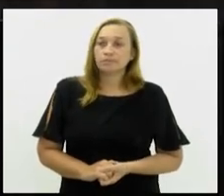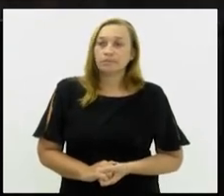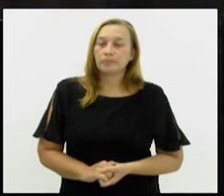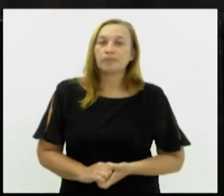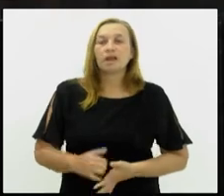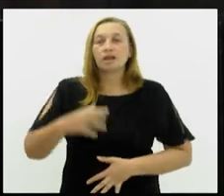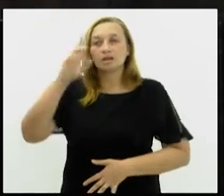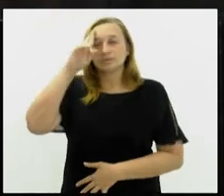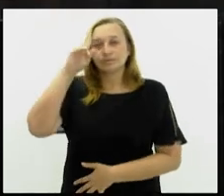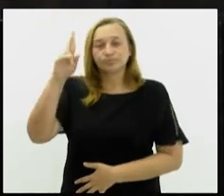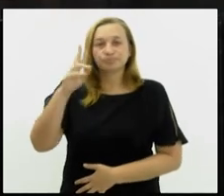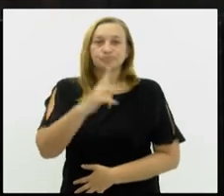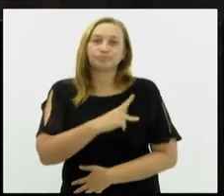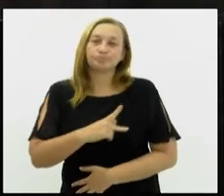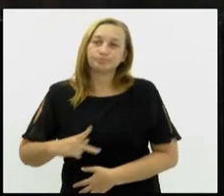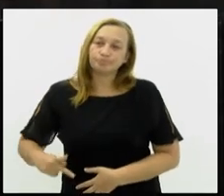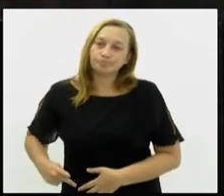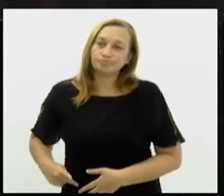Senhora Presidenta,